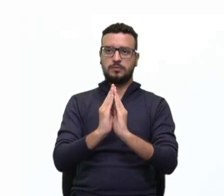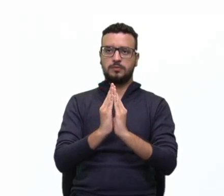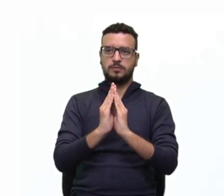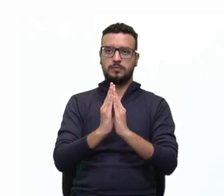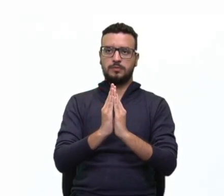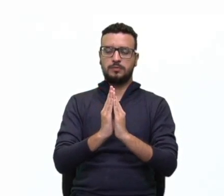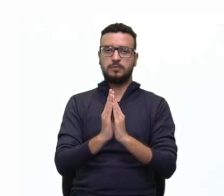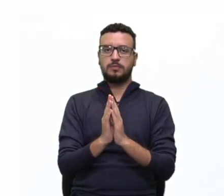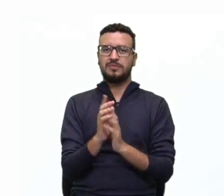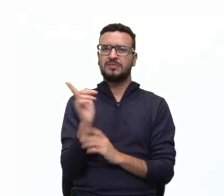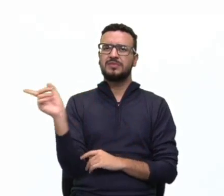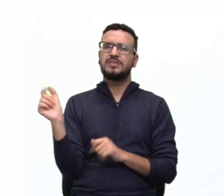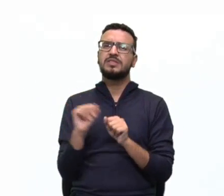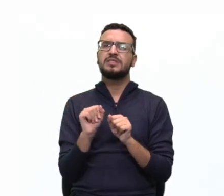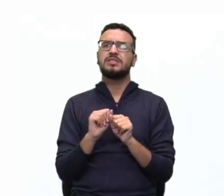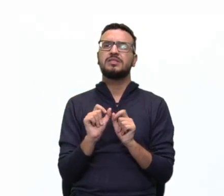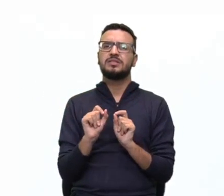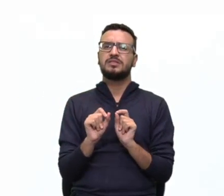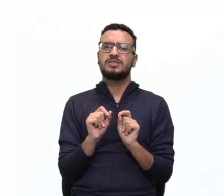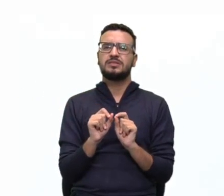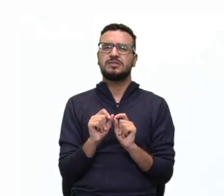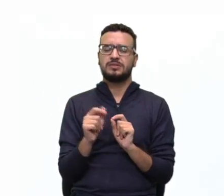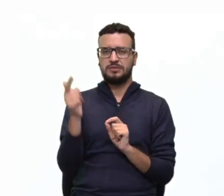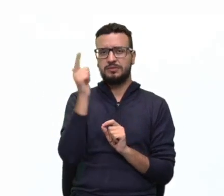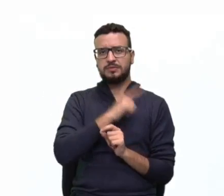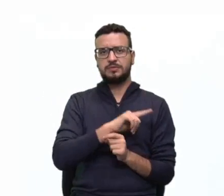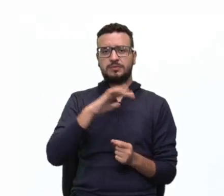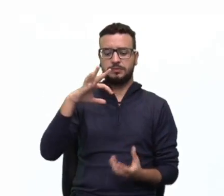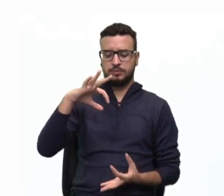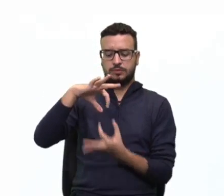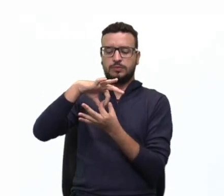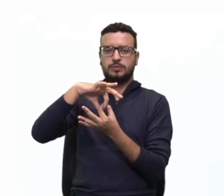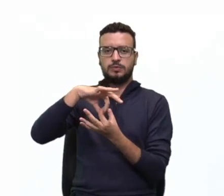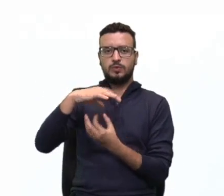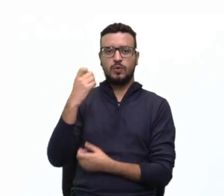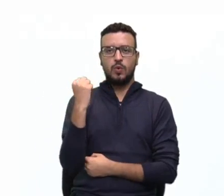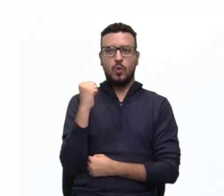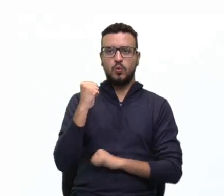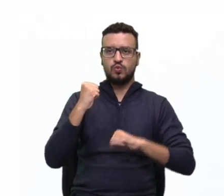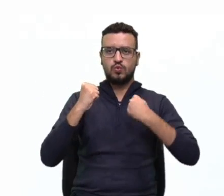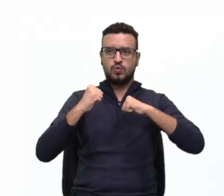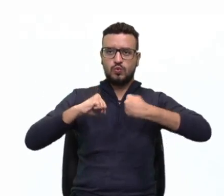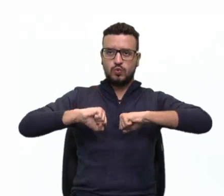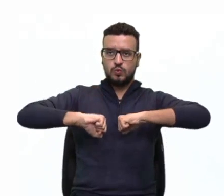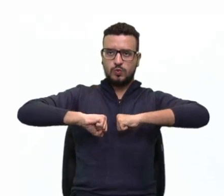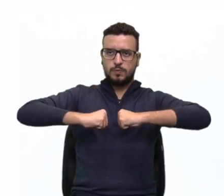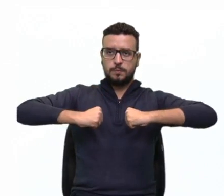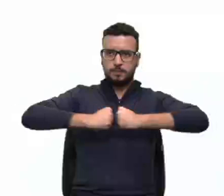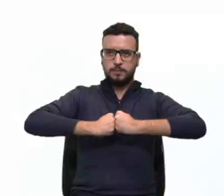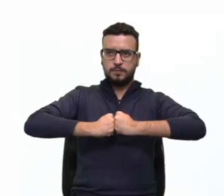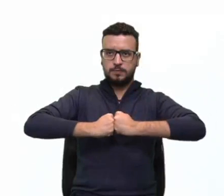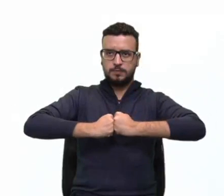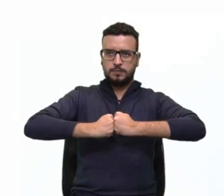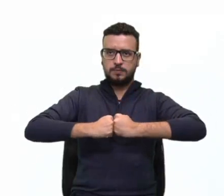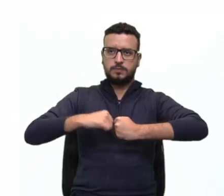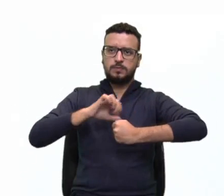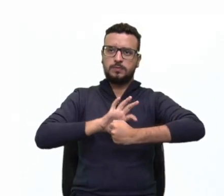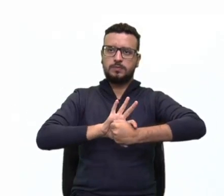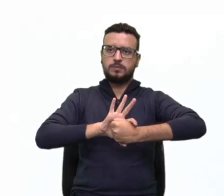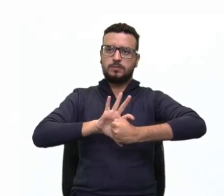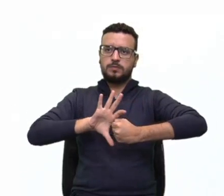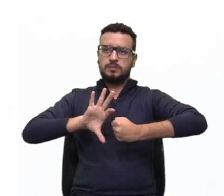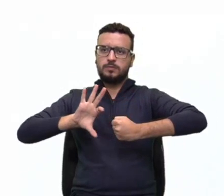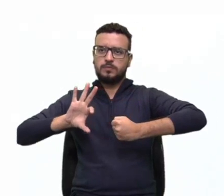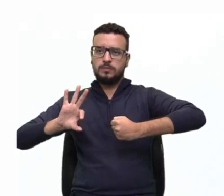A cápsula é o que vai unir os ossos. Dentro da cápsula, eu tenho a